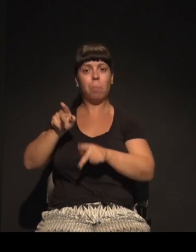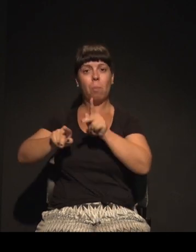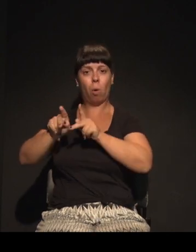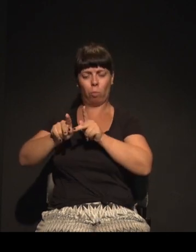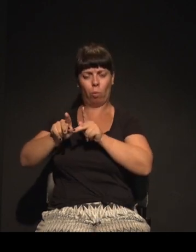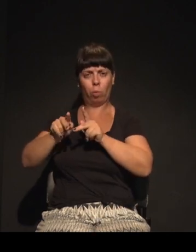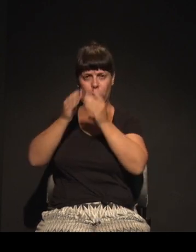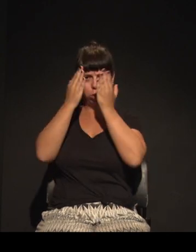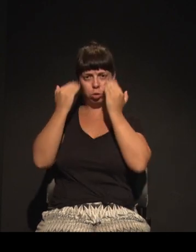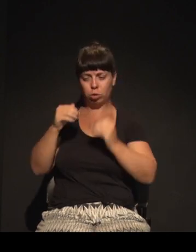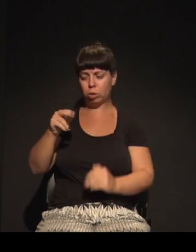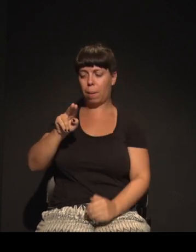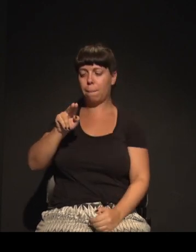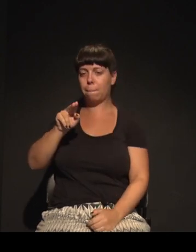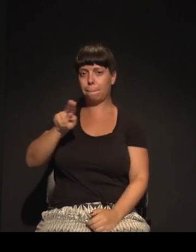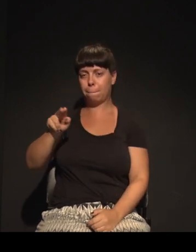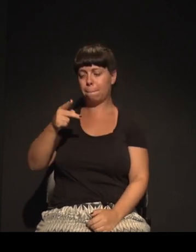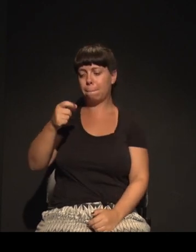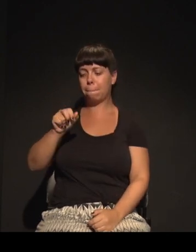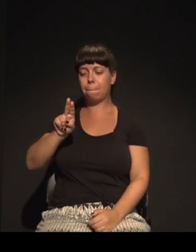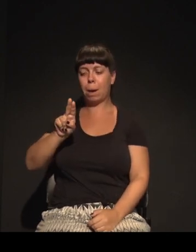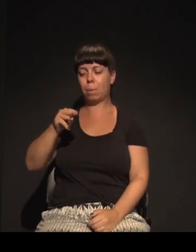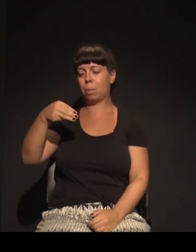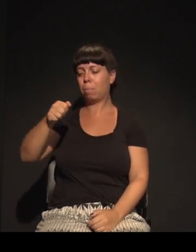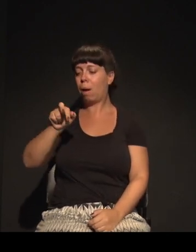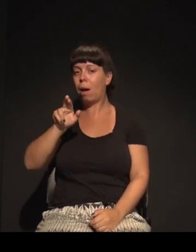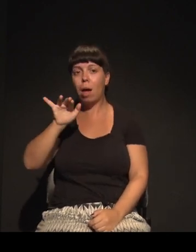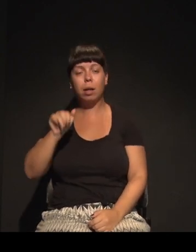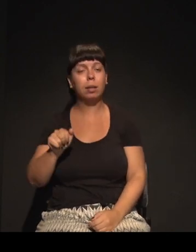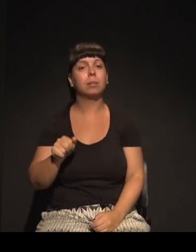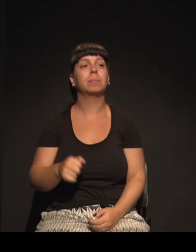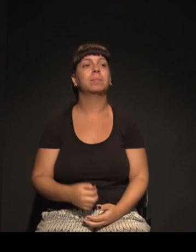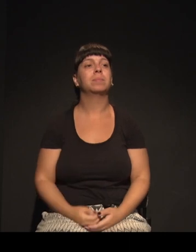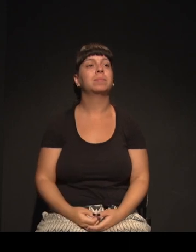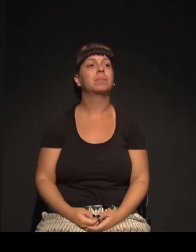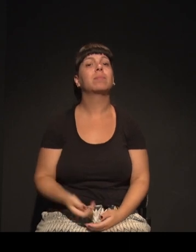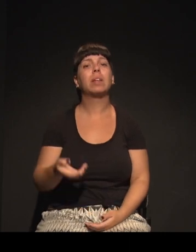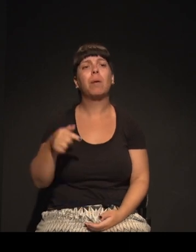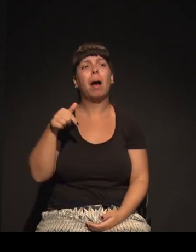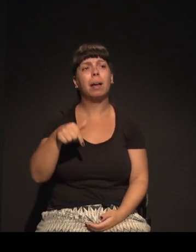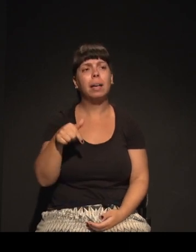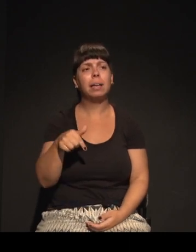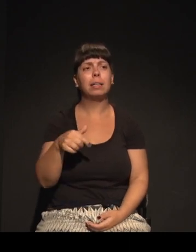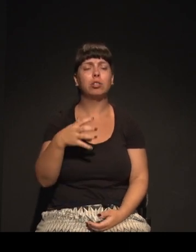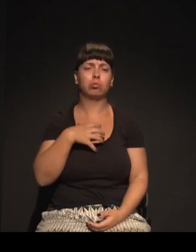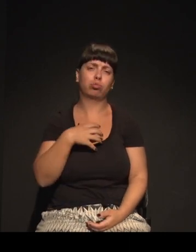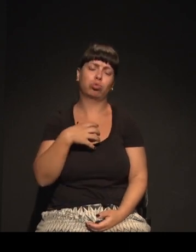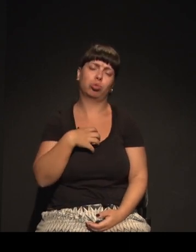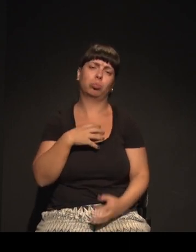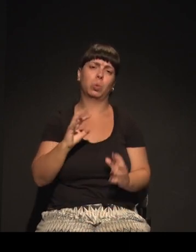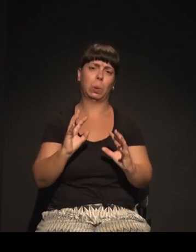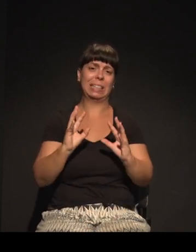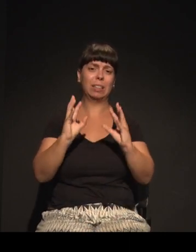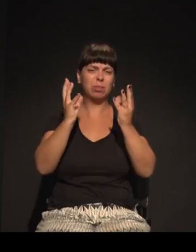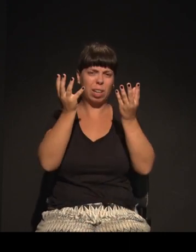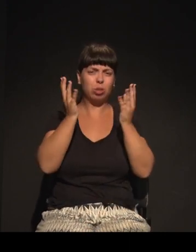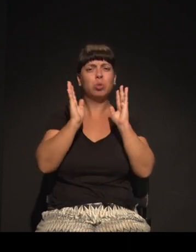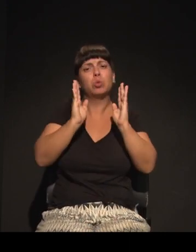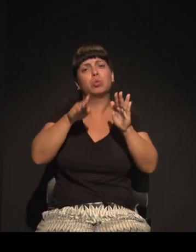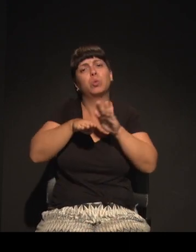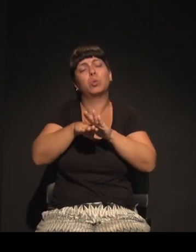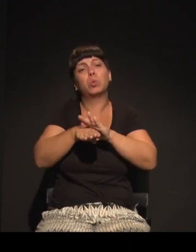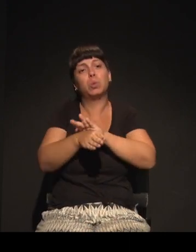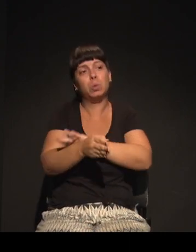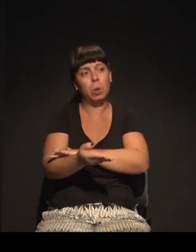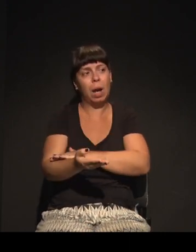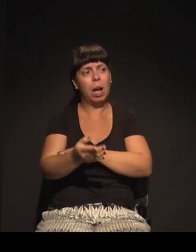assentos aqui é como é de praxe projeto para esse tipo de de evento que nós fazemos é